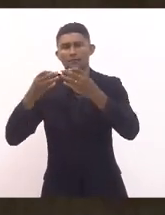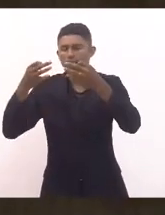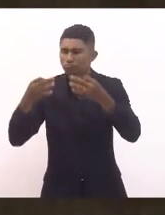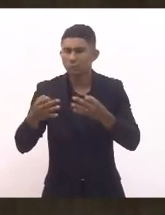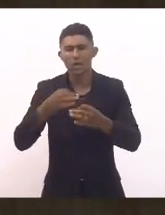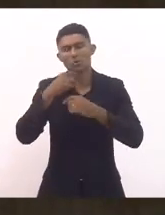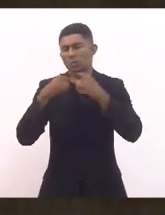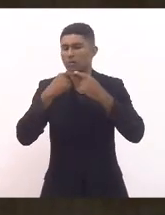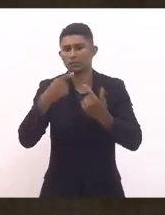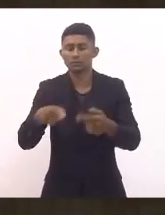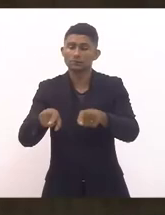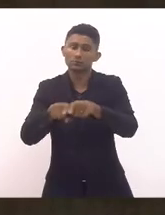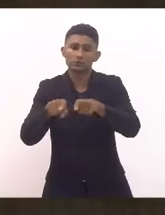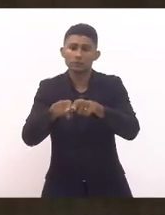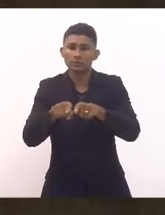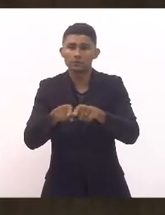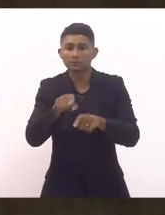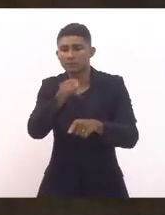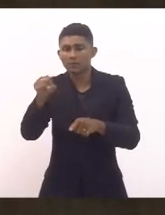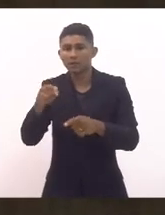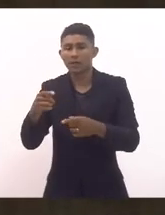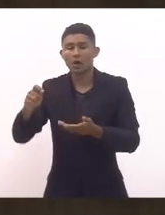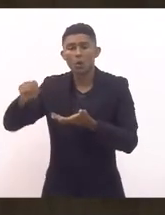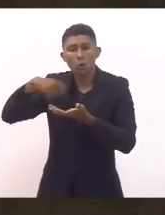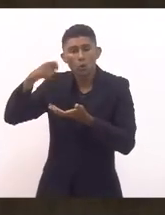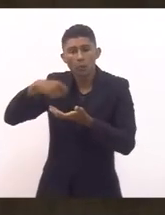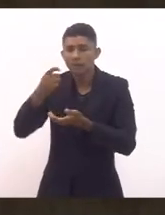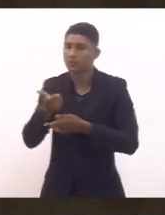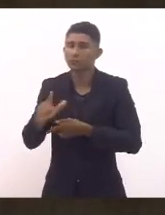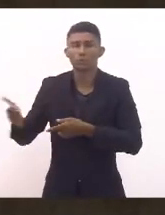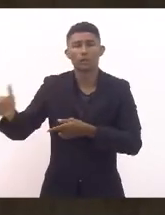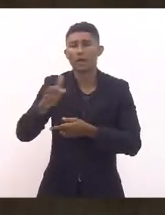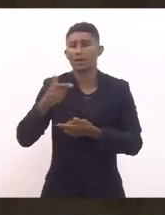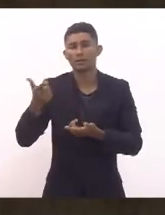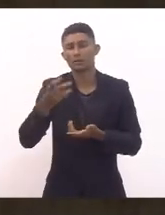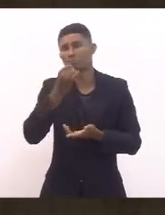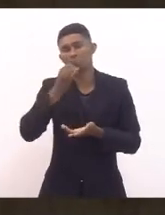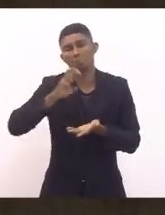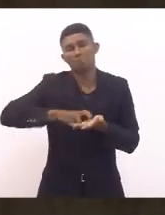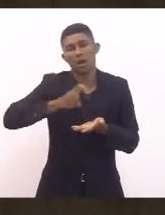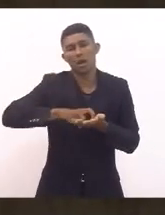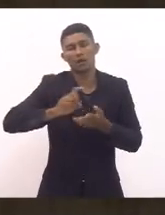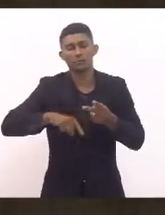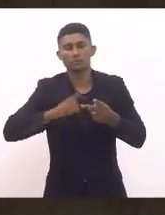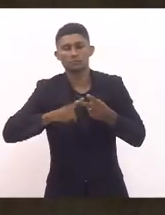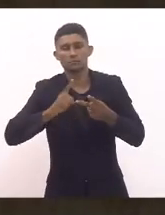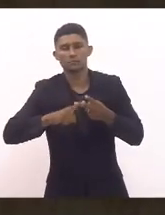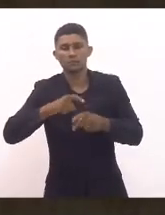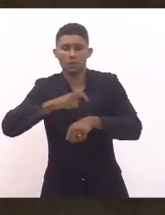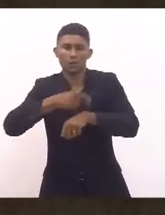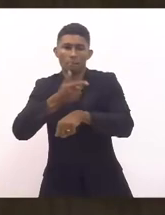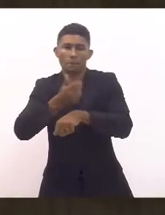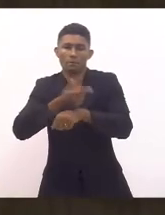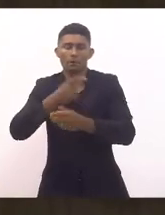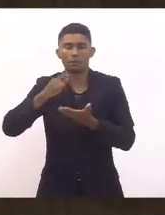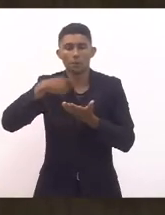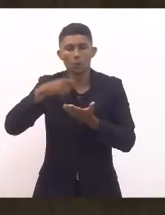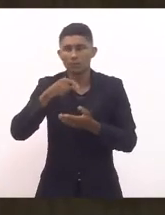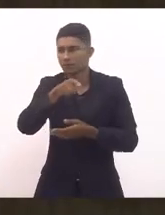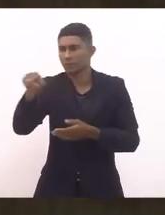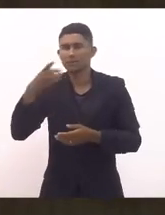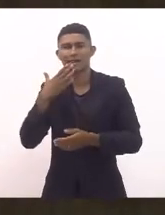a possibilidade de ter aqui o que comer, seja num café da manhã, seja no almoço. Enfim, são